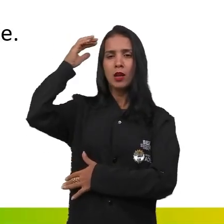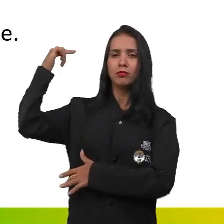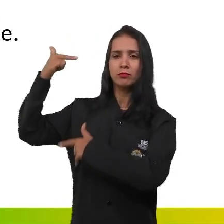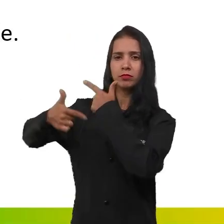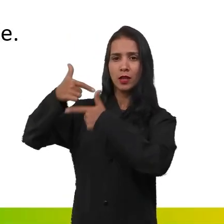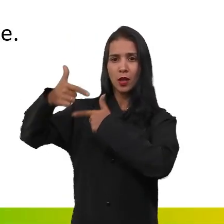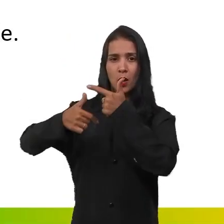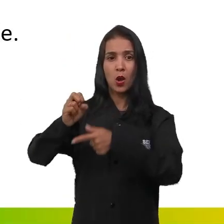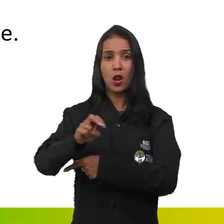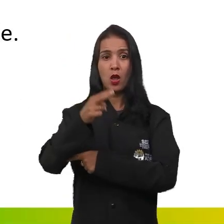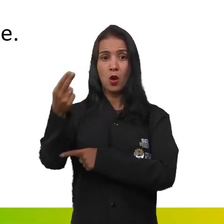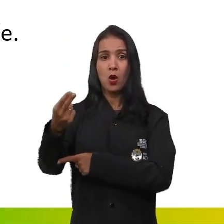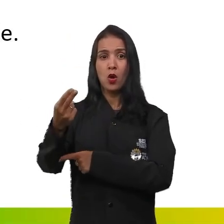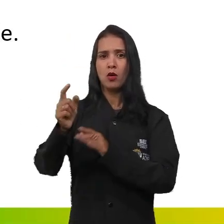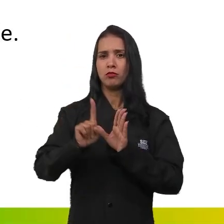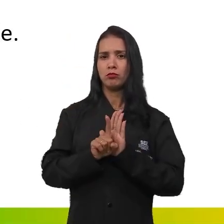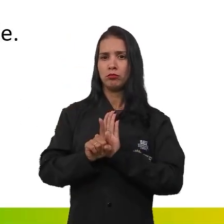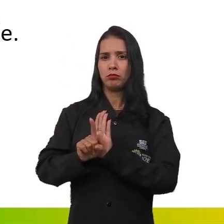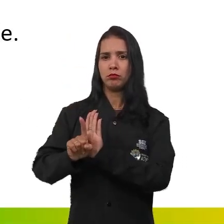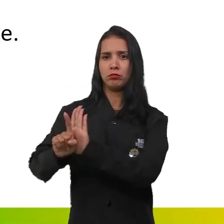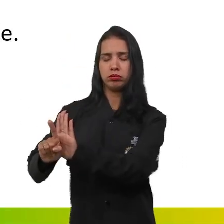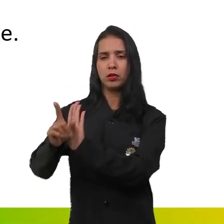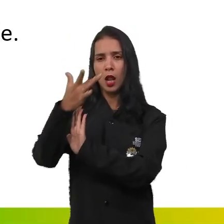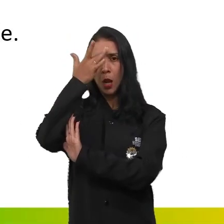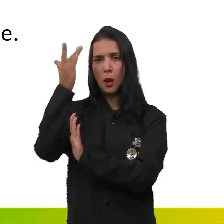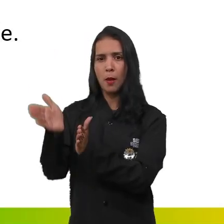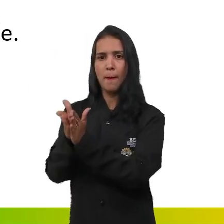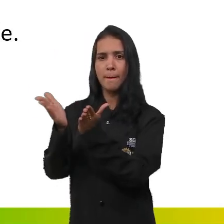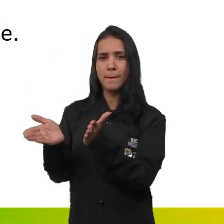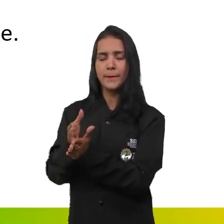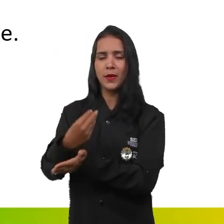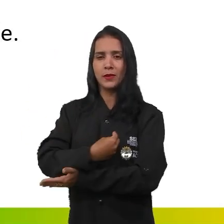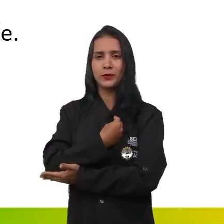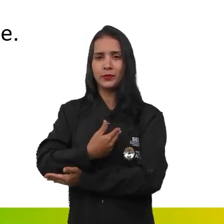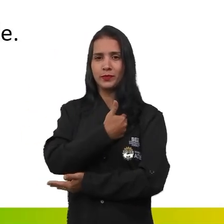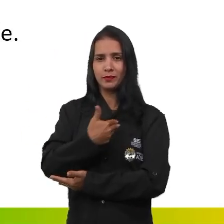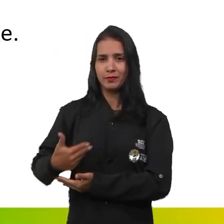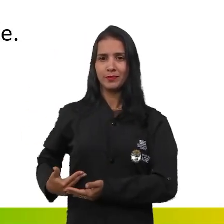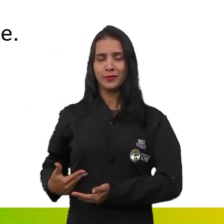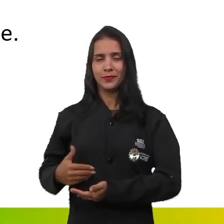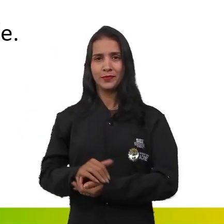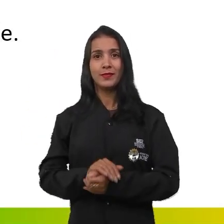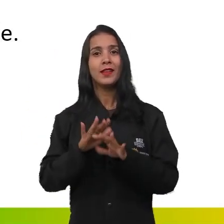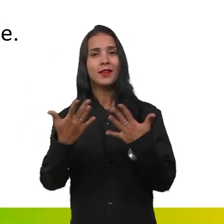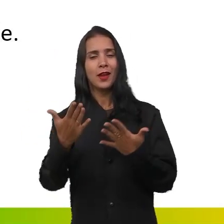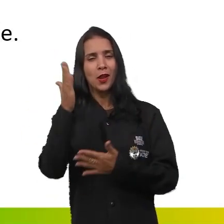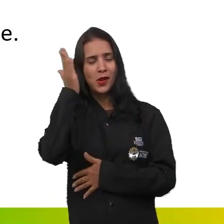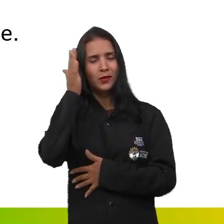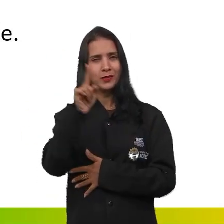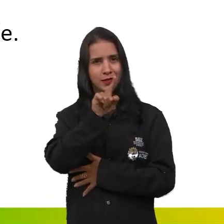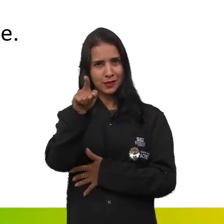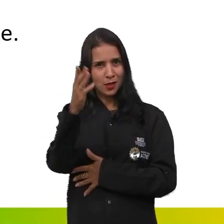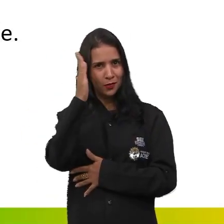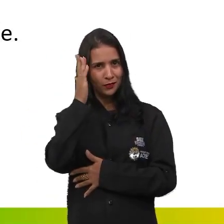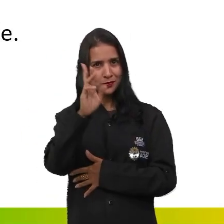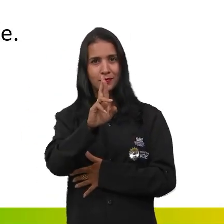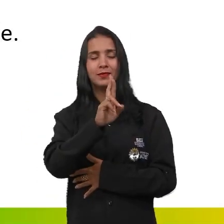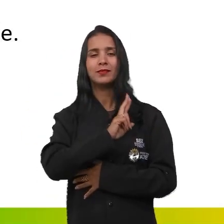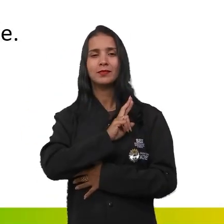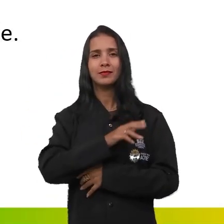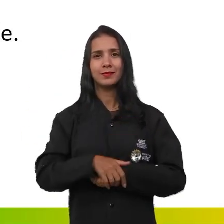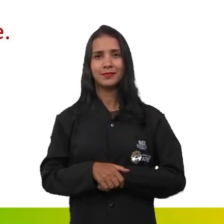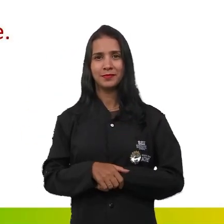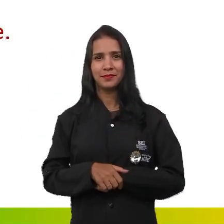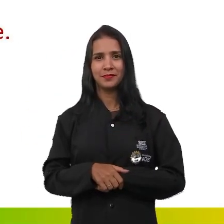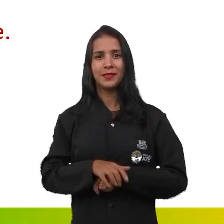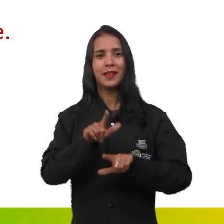de camponeses da vida pública. Eu sei que você sabe responder essa questão com seu conhecimento. E você marca a